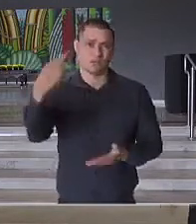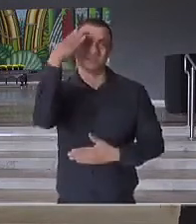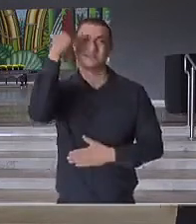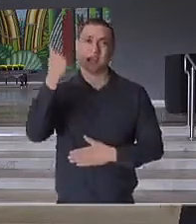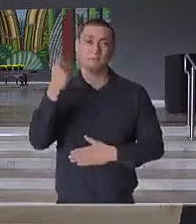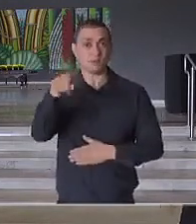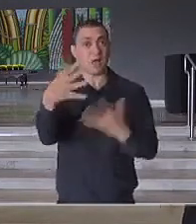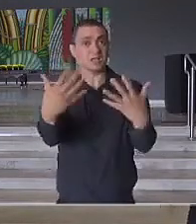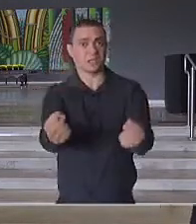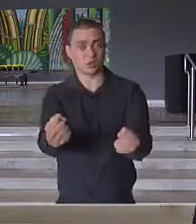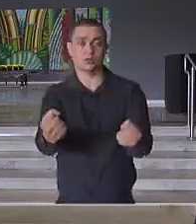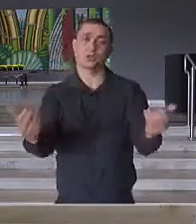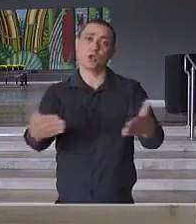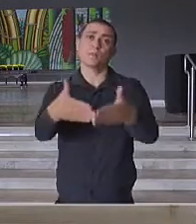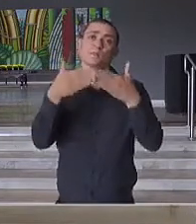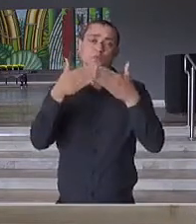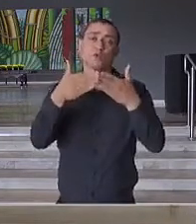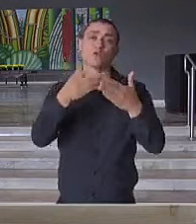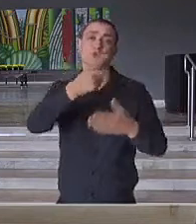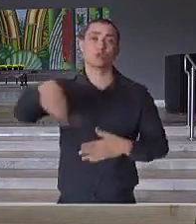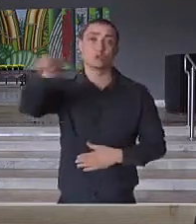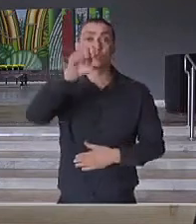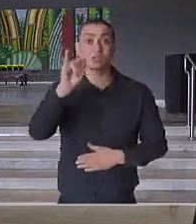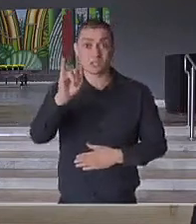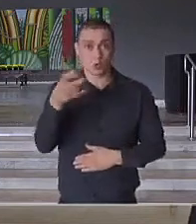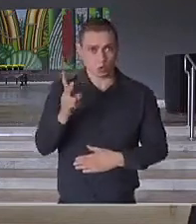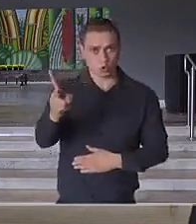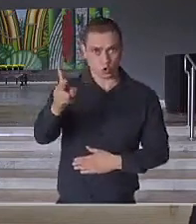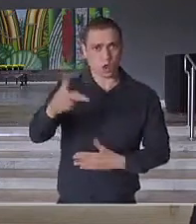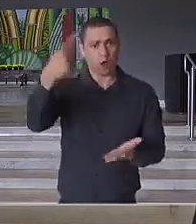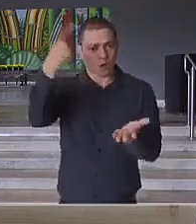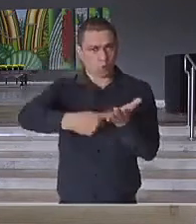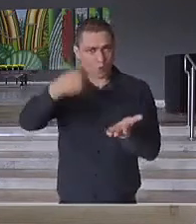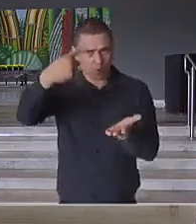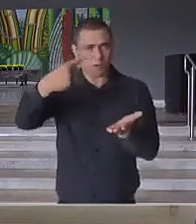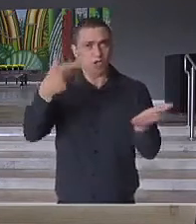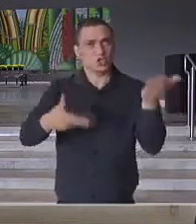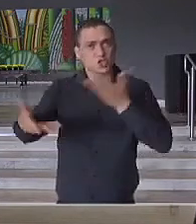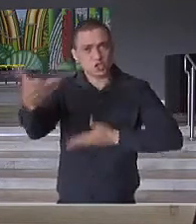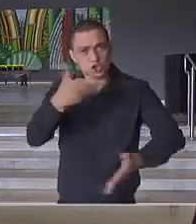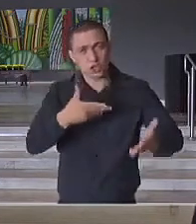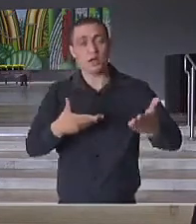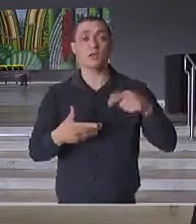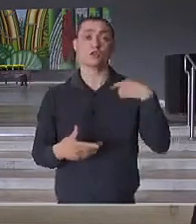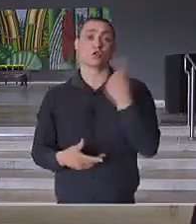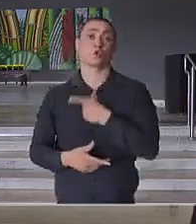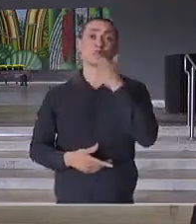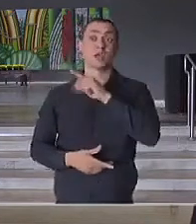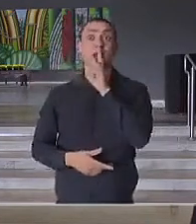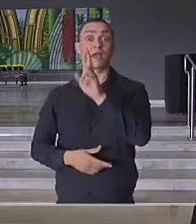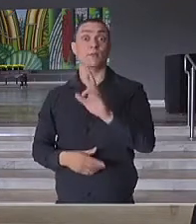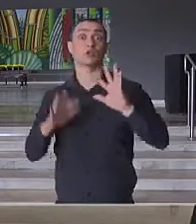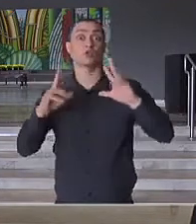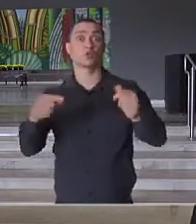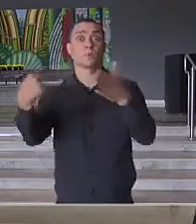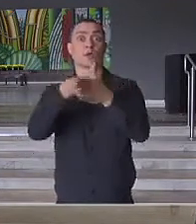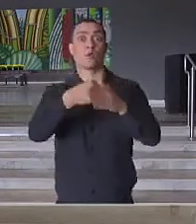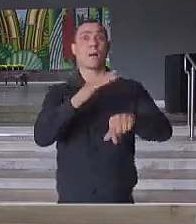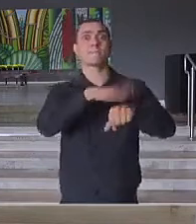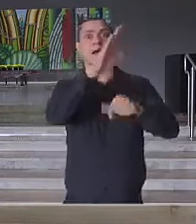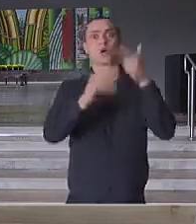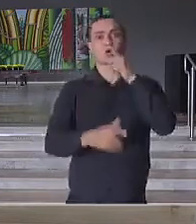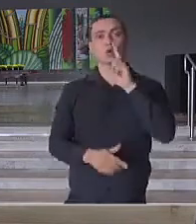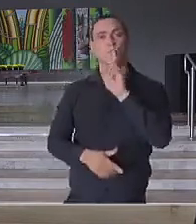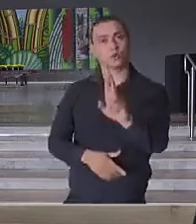vocês aceitaram. Então, vou pedir a gentileza, se puderem seguir essa boa regra de entendimento, Assim, nós conseguimos responder a mais perguntas,